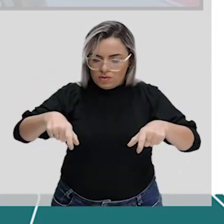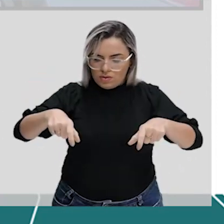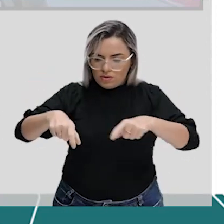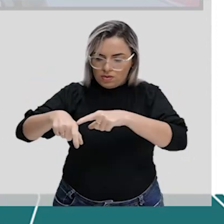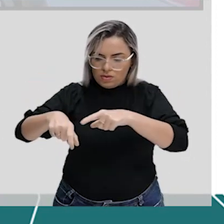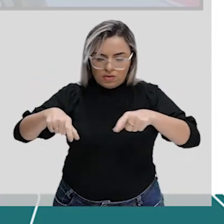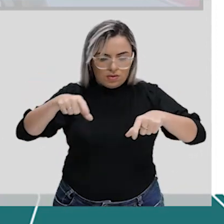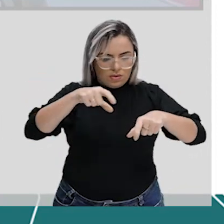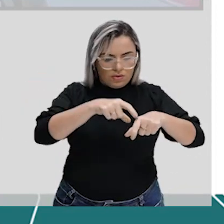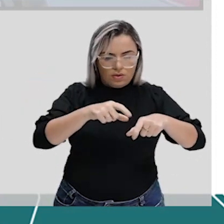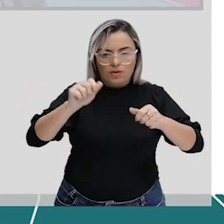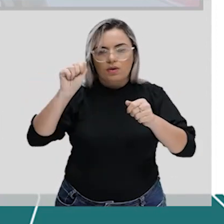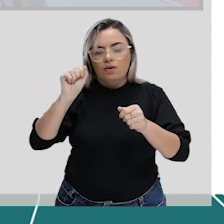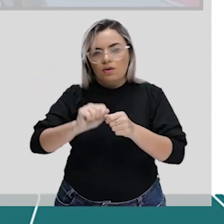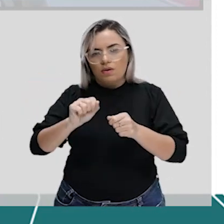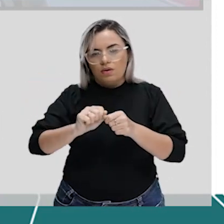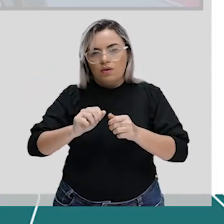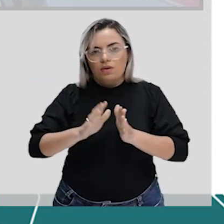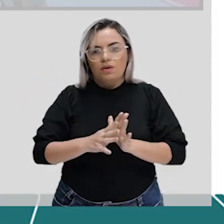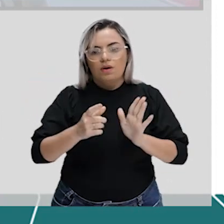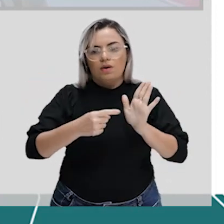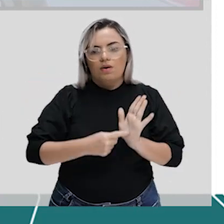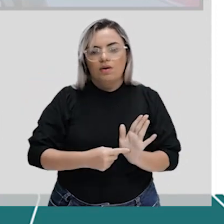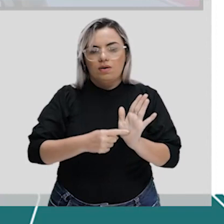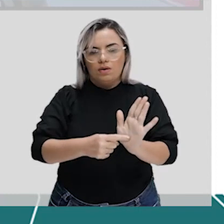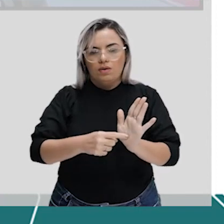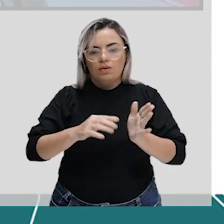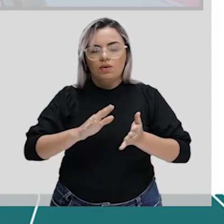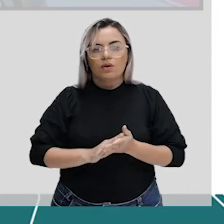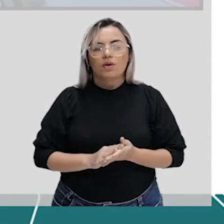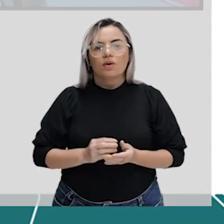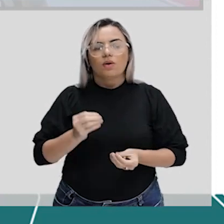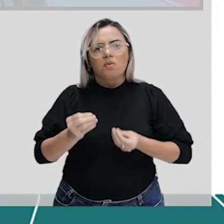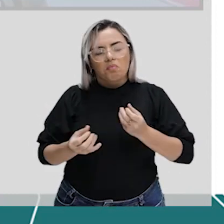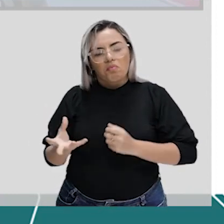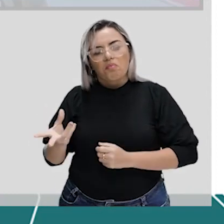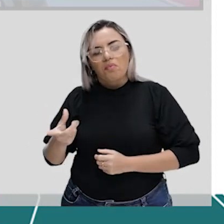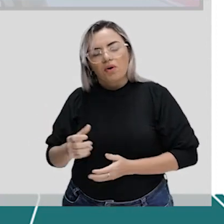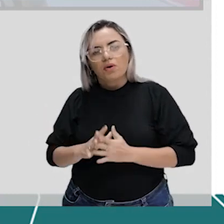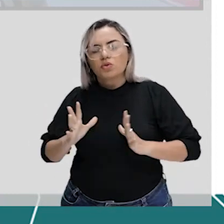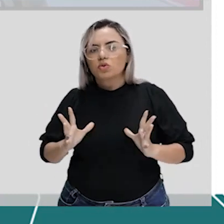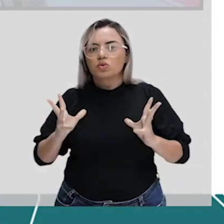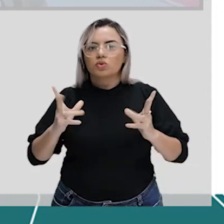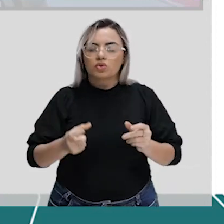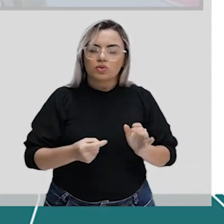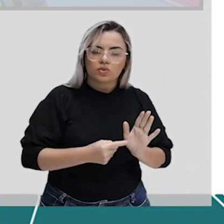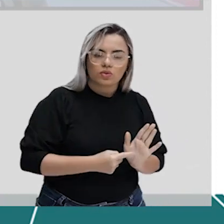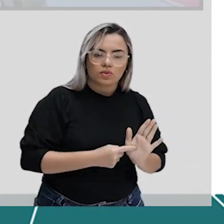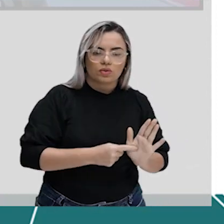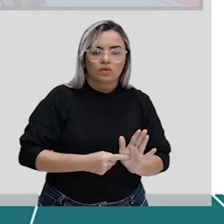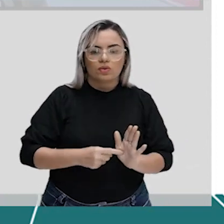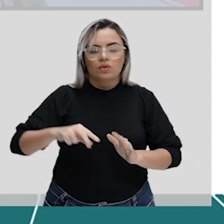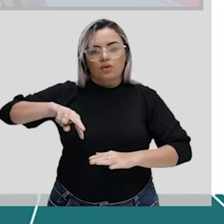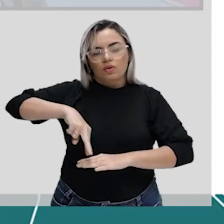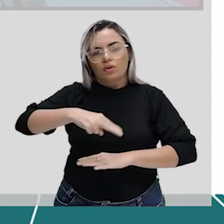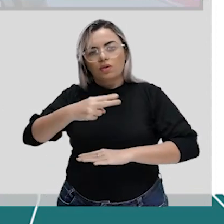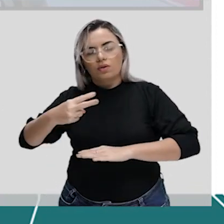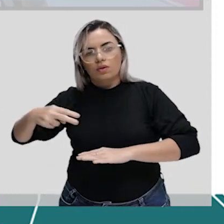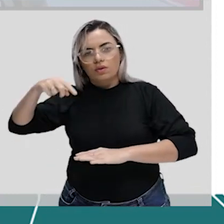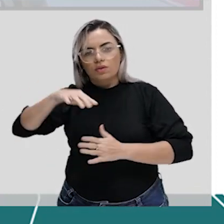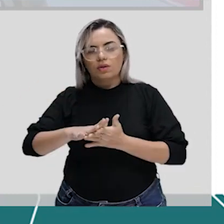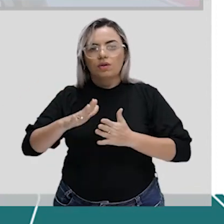onde o atleta ali faz a sua apresentação. Como em todas as outras apresentações de ginástica,